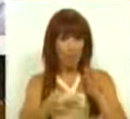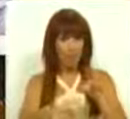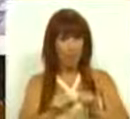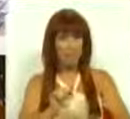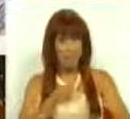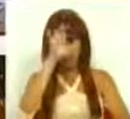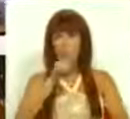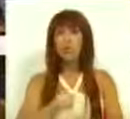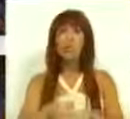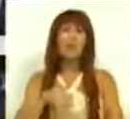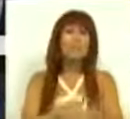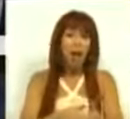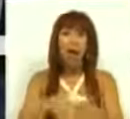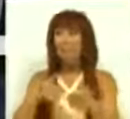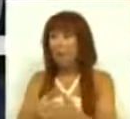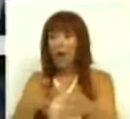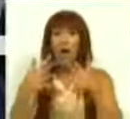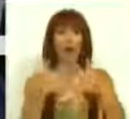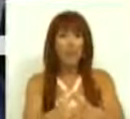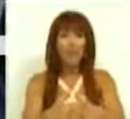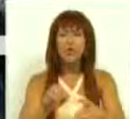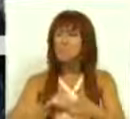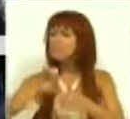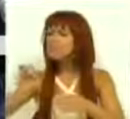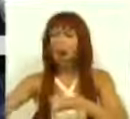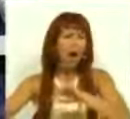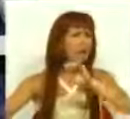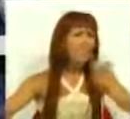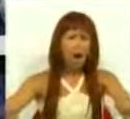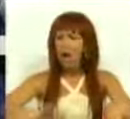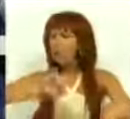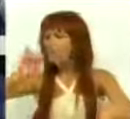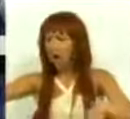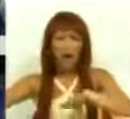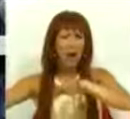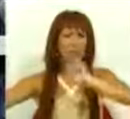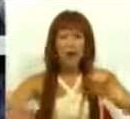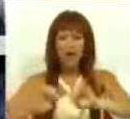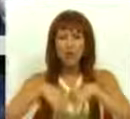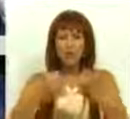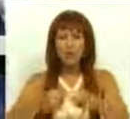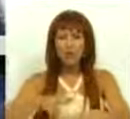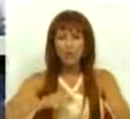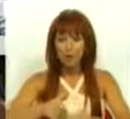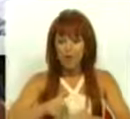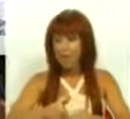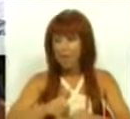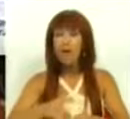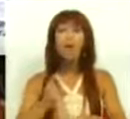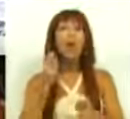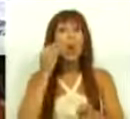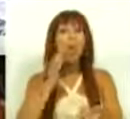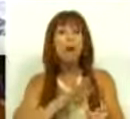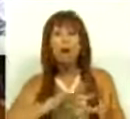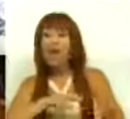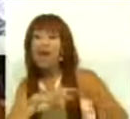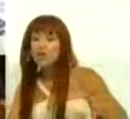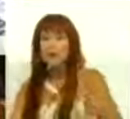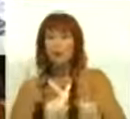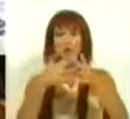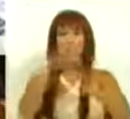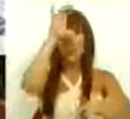Governo, são bloqueios estruturais que vão ser eliminados da sociedade portuguesa em breve, através das reformas estruturais